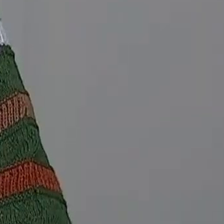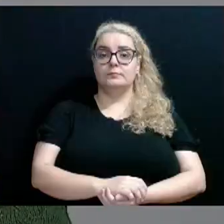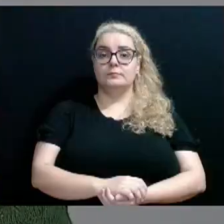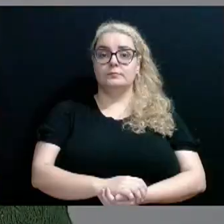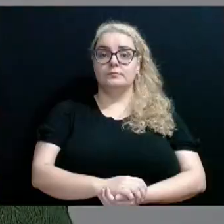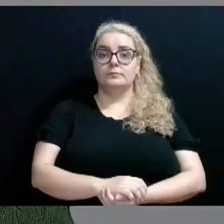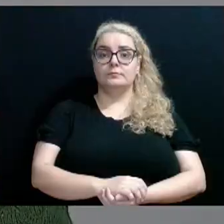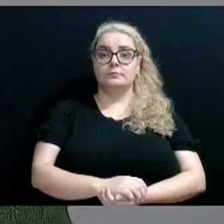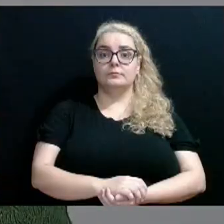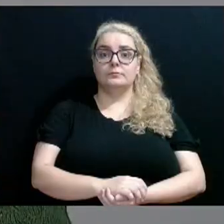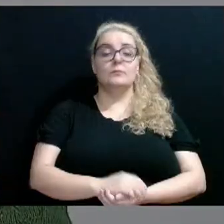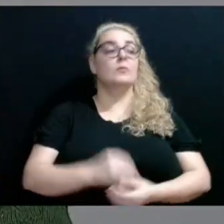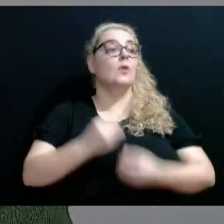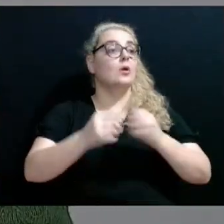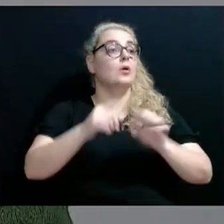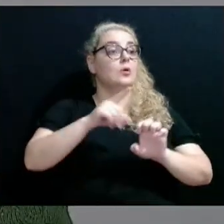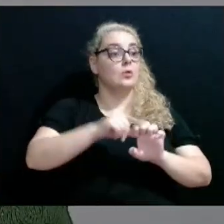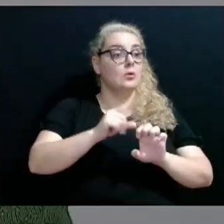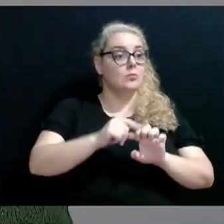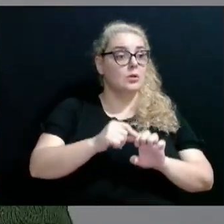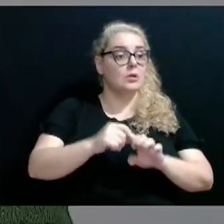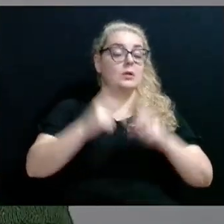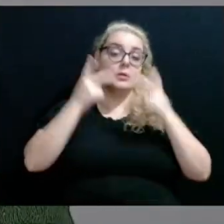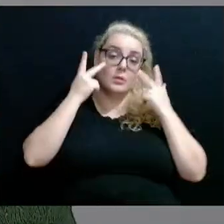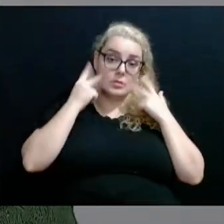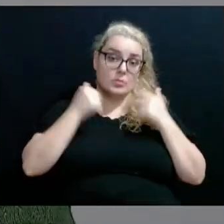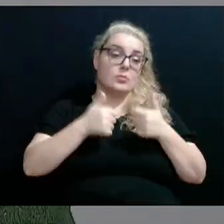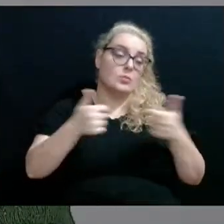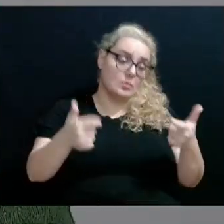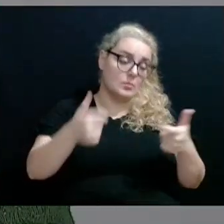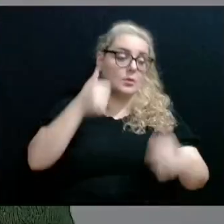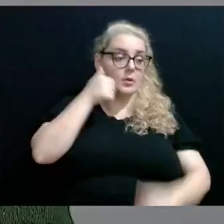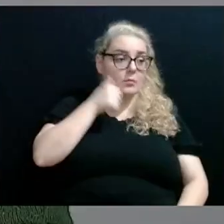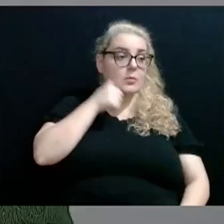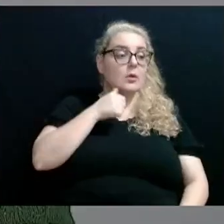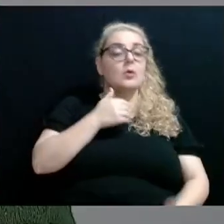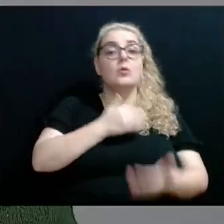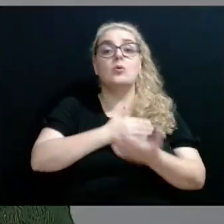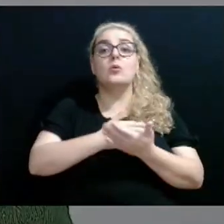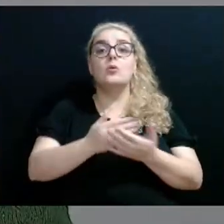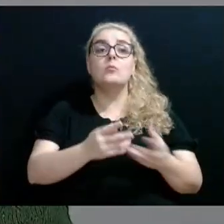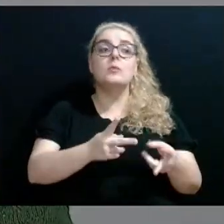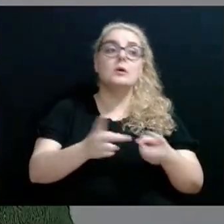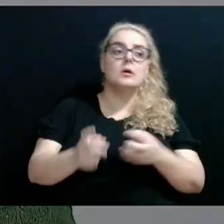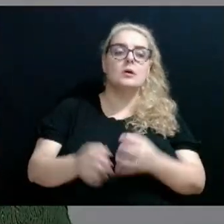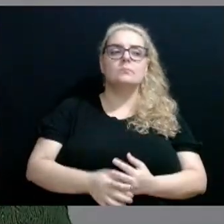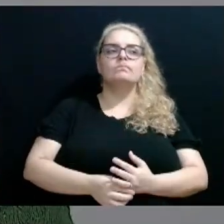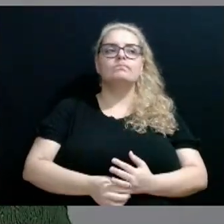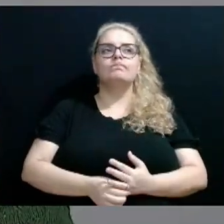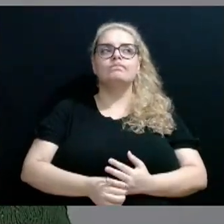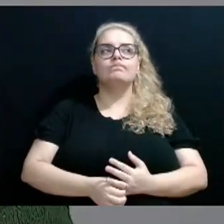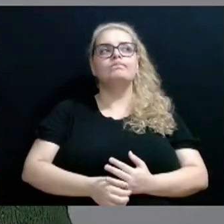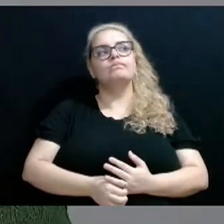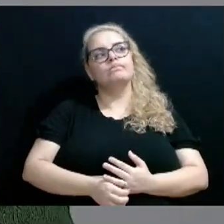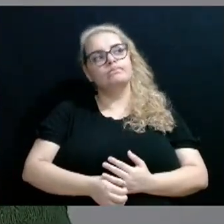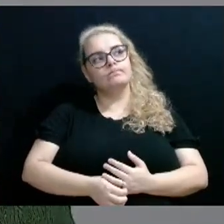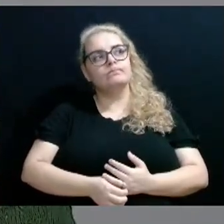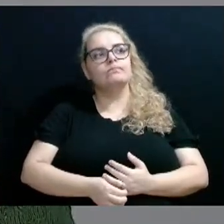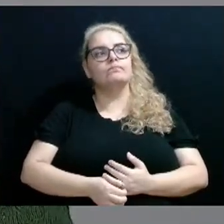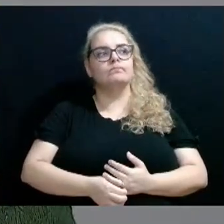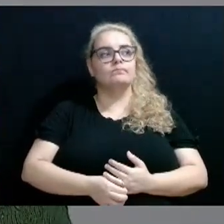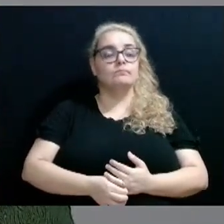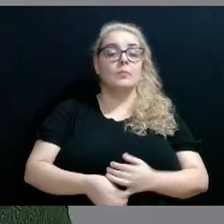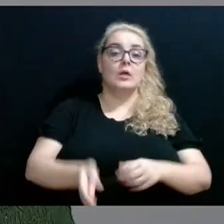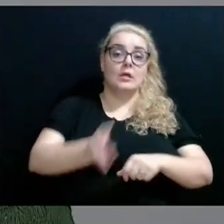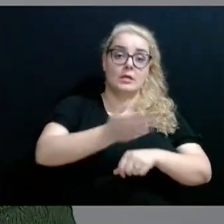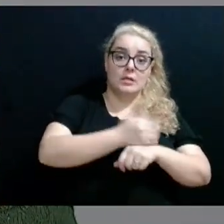que as empreendedoras, e geralmente são mulheres, começaram a perceber que algo que antes era